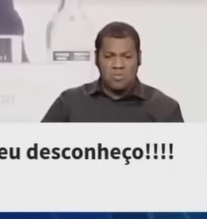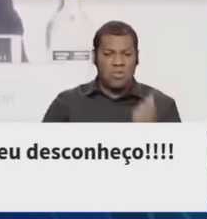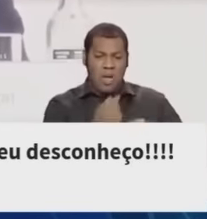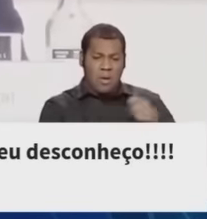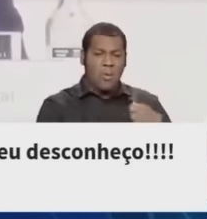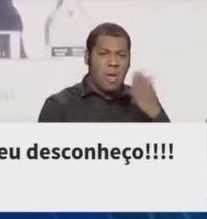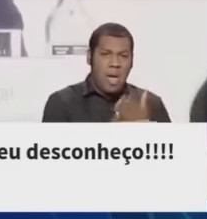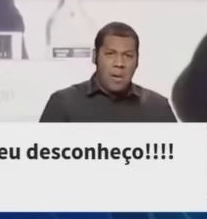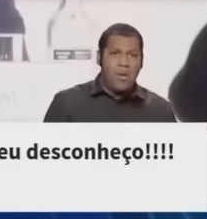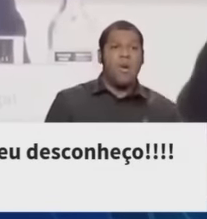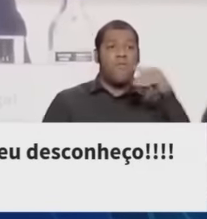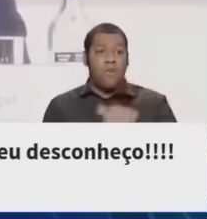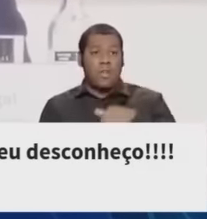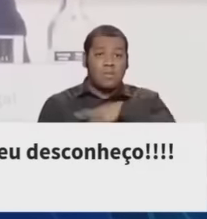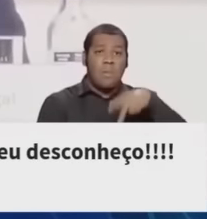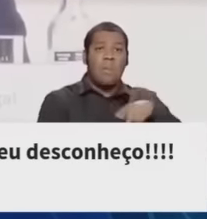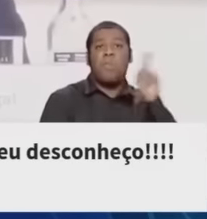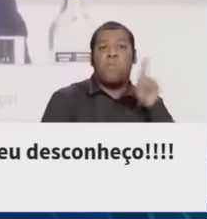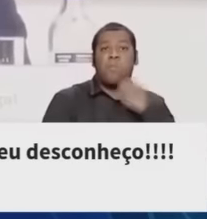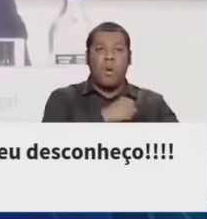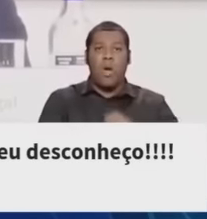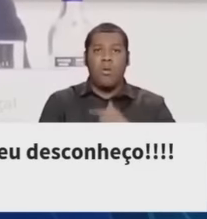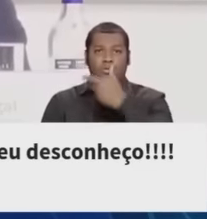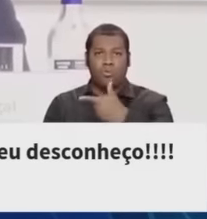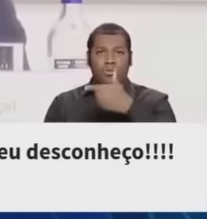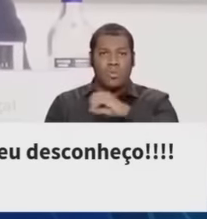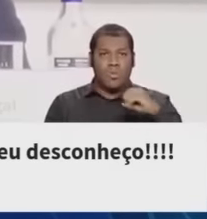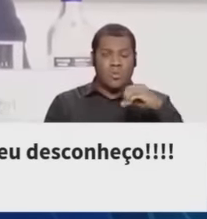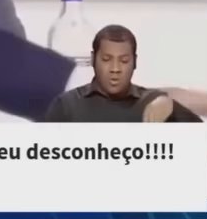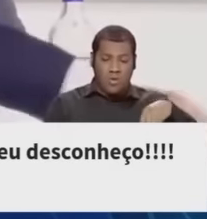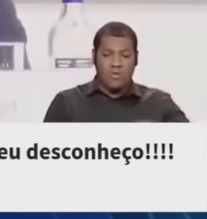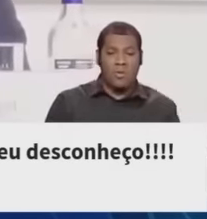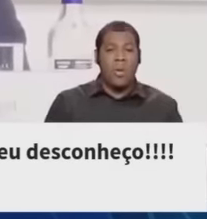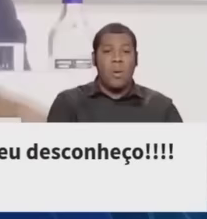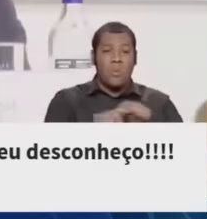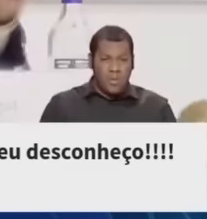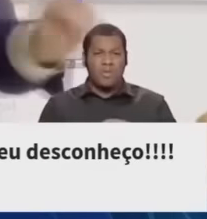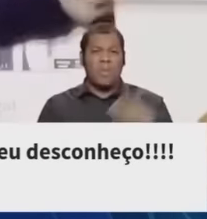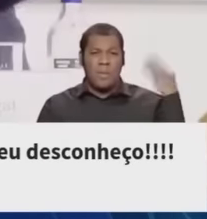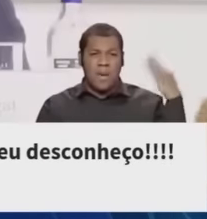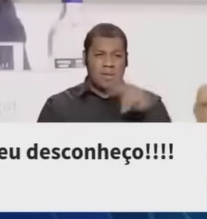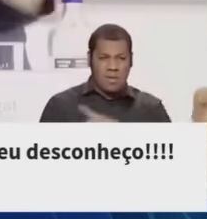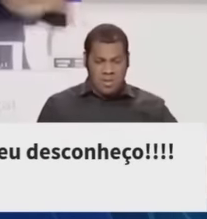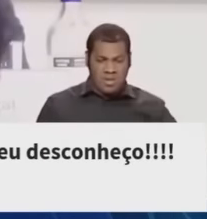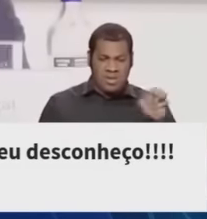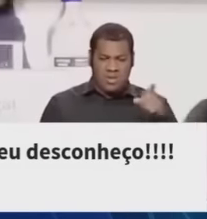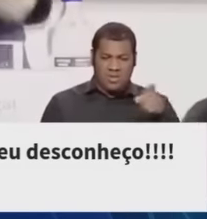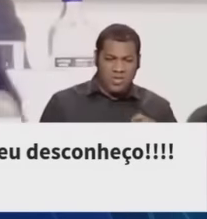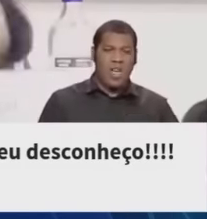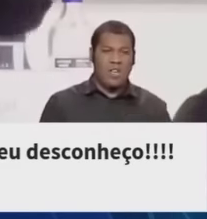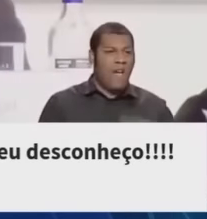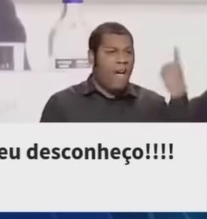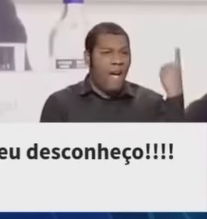Tinha eleição nos Estados Unidos em 2009. E por isso o presidente Bush se afastou da Organização Mundial do Comércio e o acordo que estava quase para ser